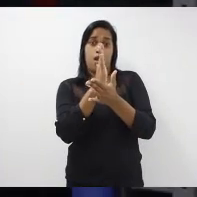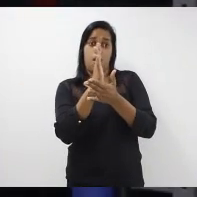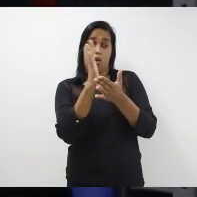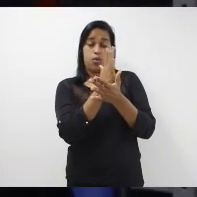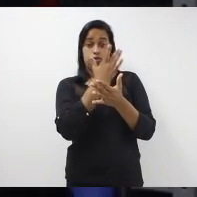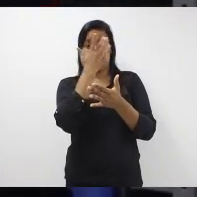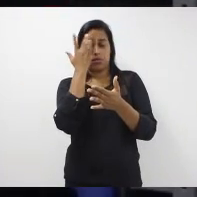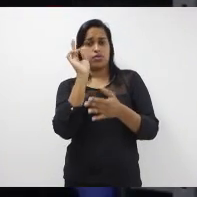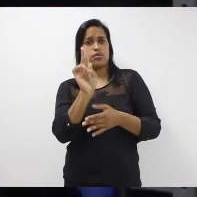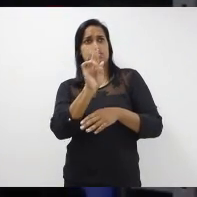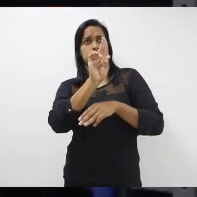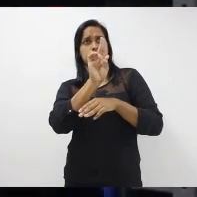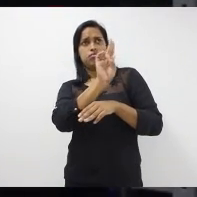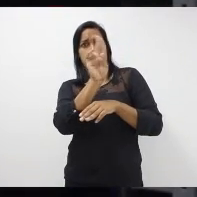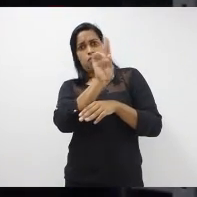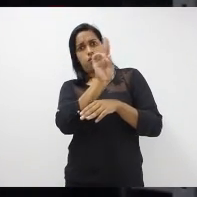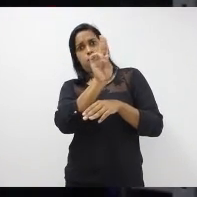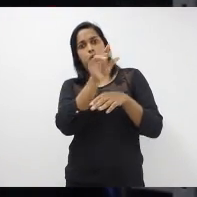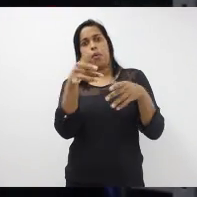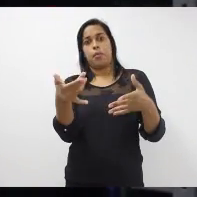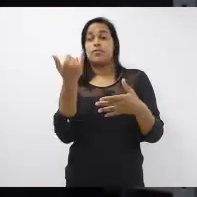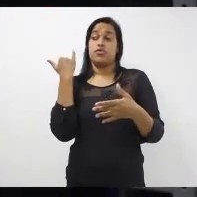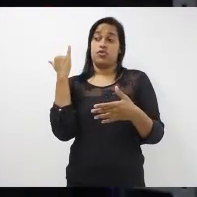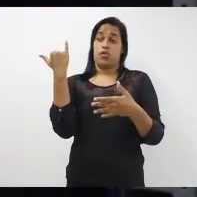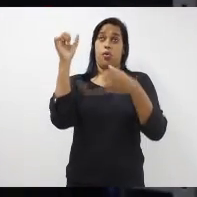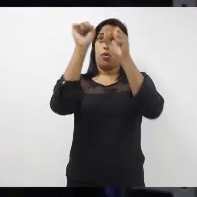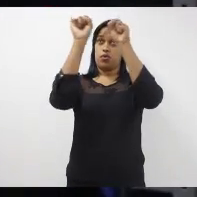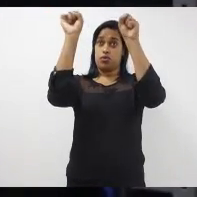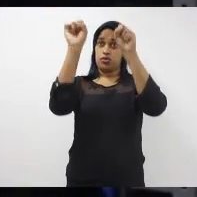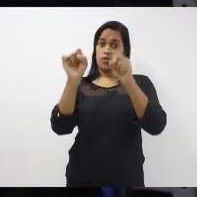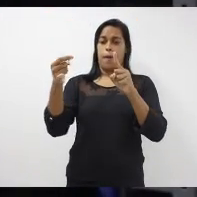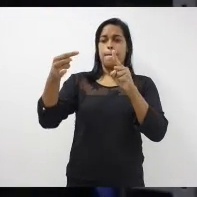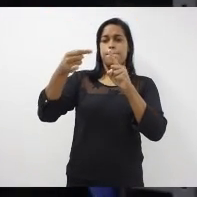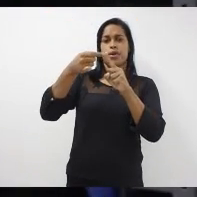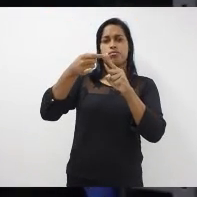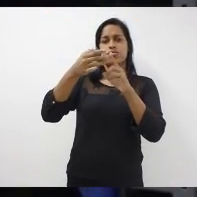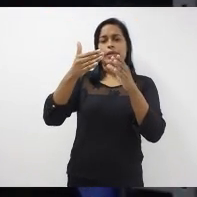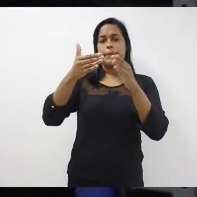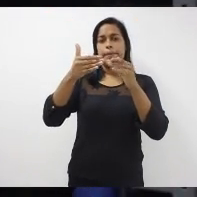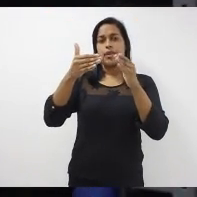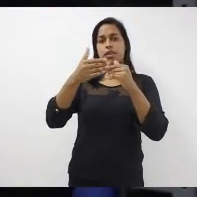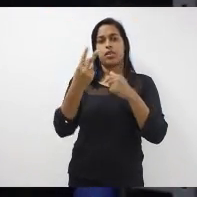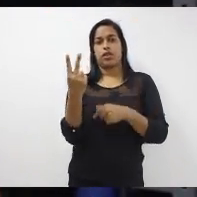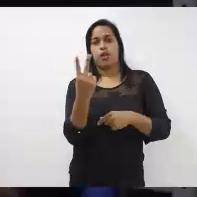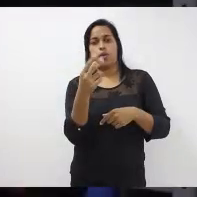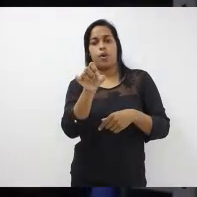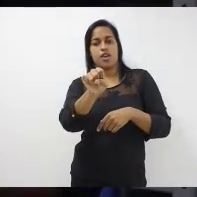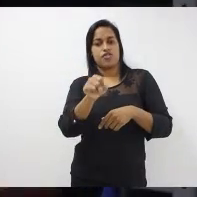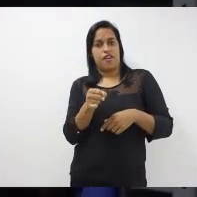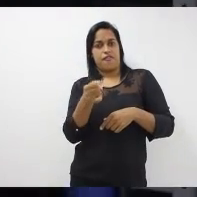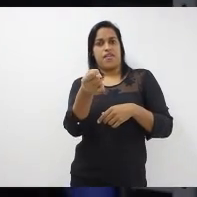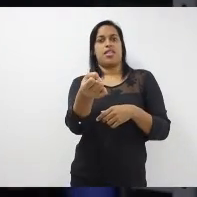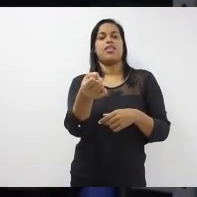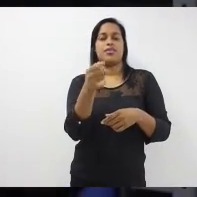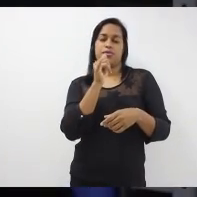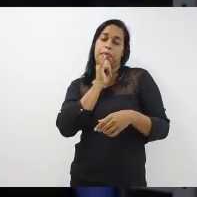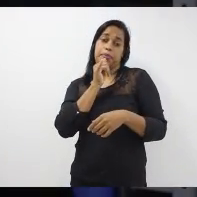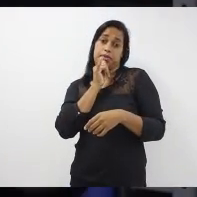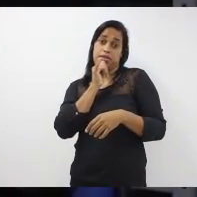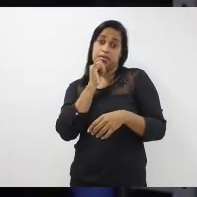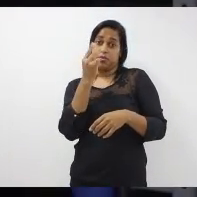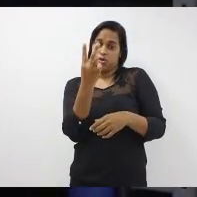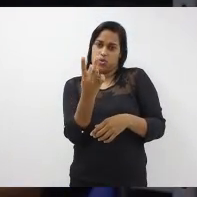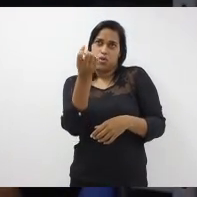chamam esse sistema de controle de ponto de pedido como duas gavetas, como se houvesse, por exemplo,